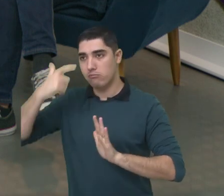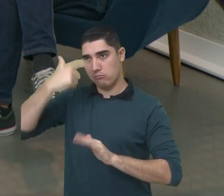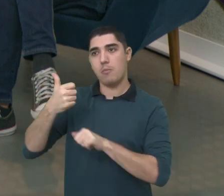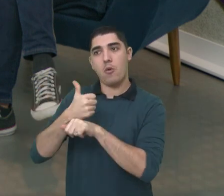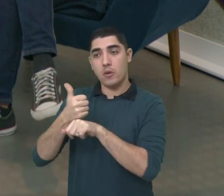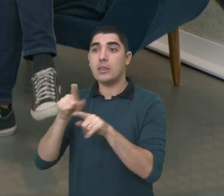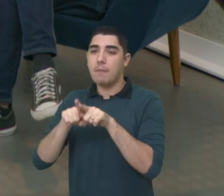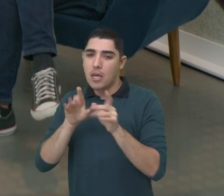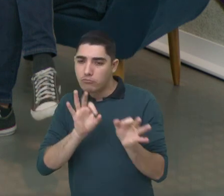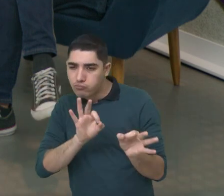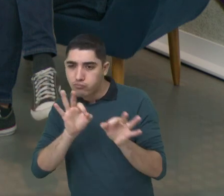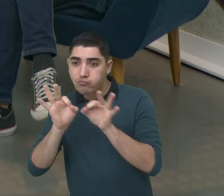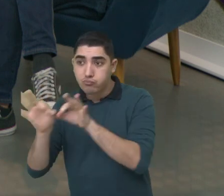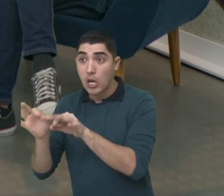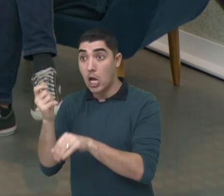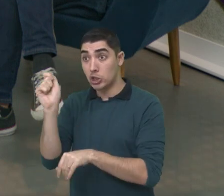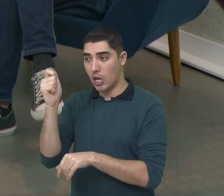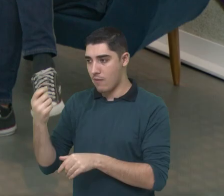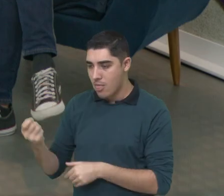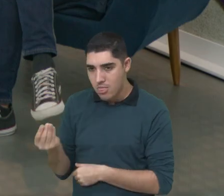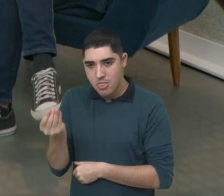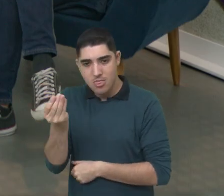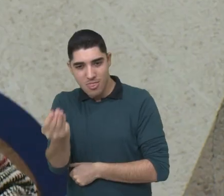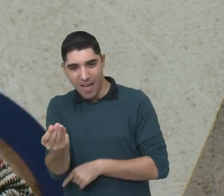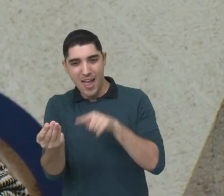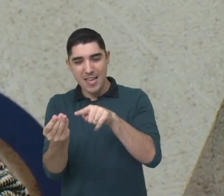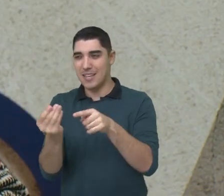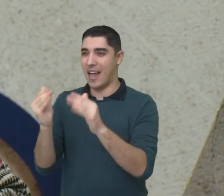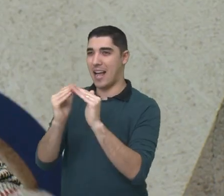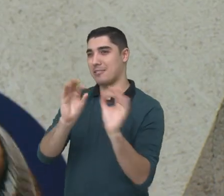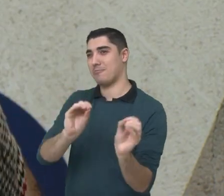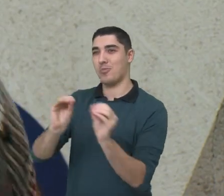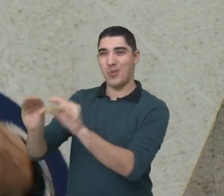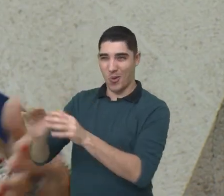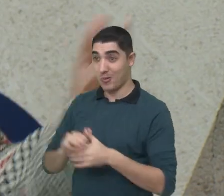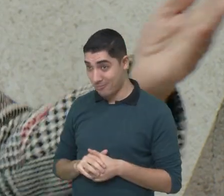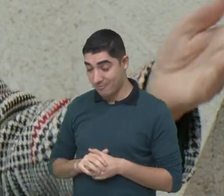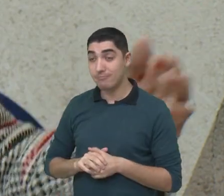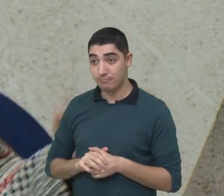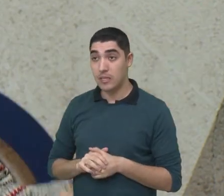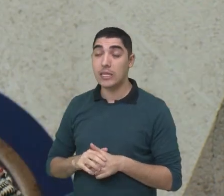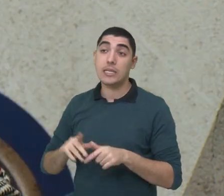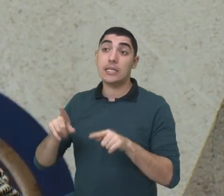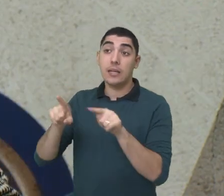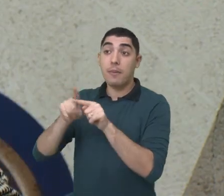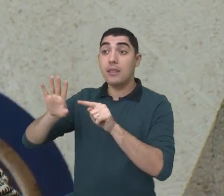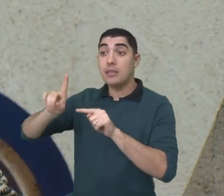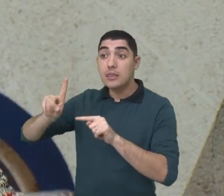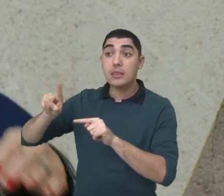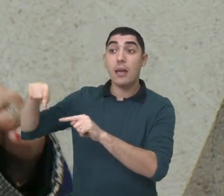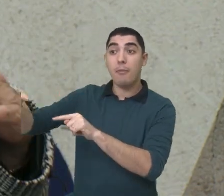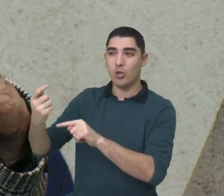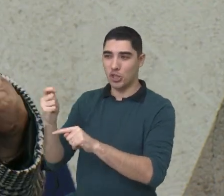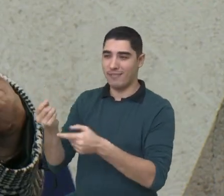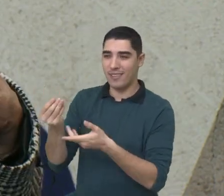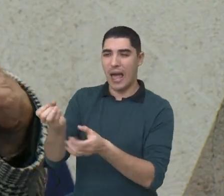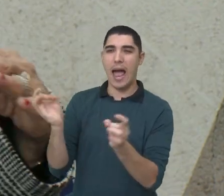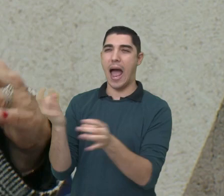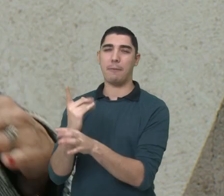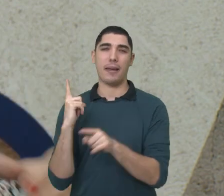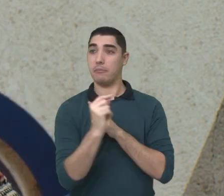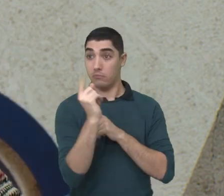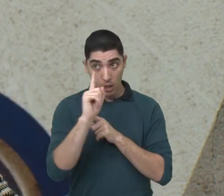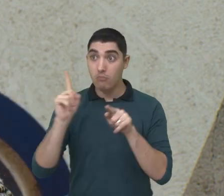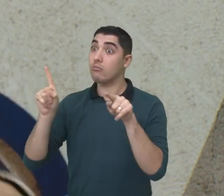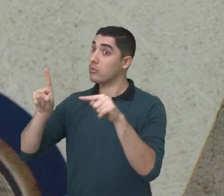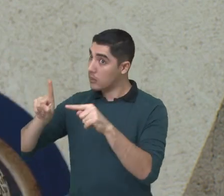locação, também o acompanhamento até a entrega das chaves e posterior à entrega das chaves, viu? Porque lá no